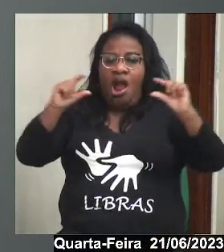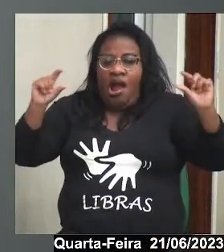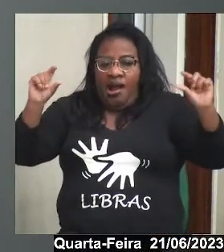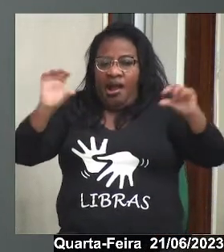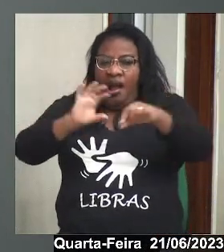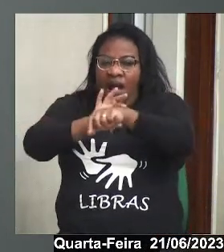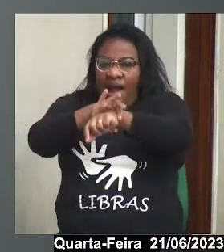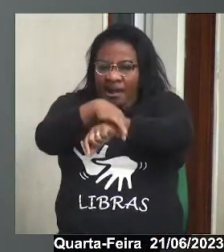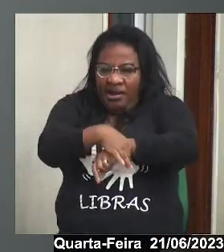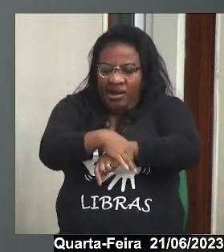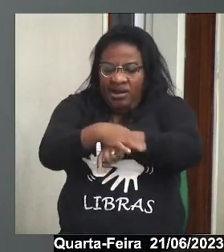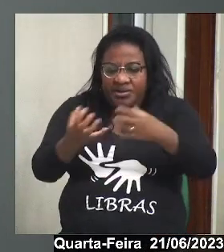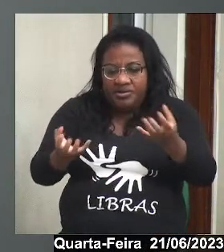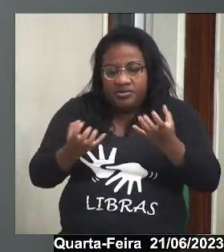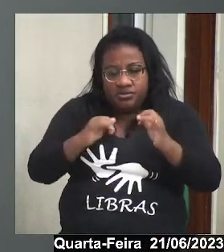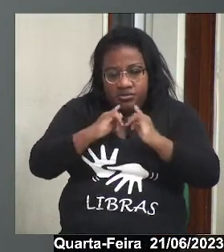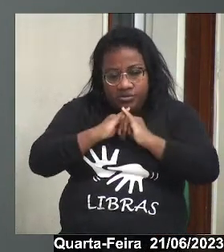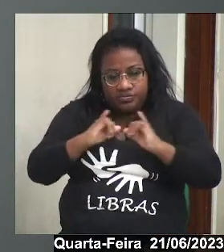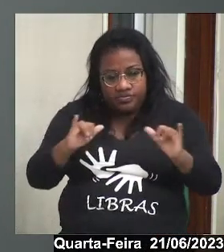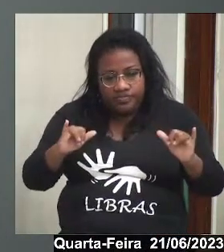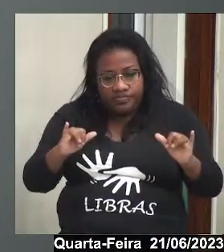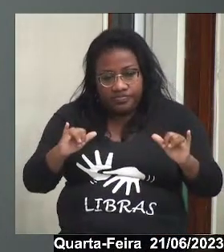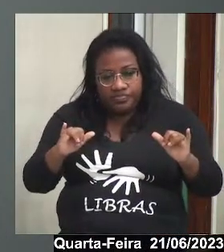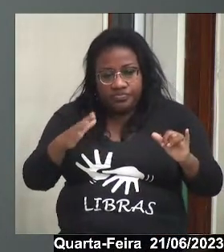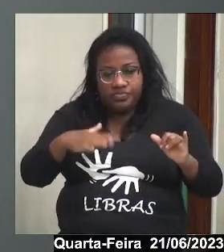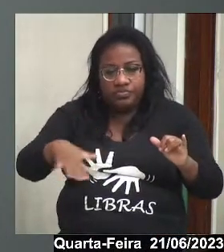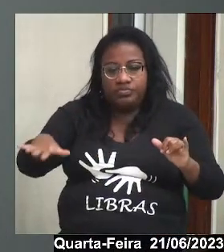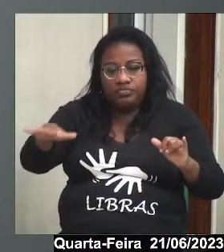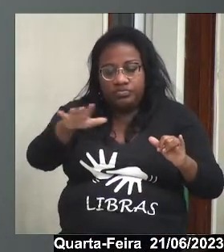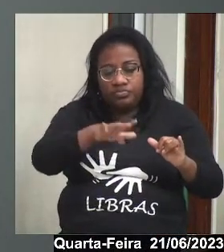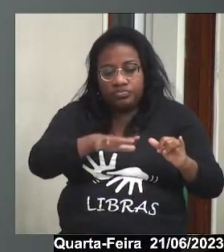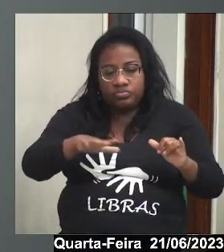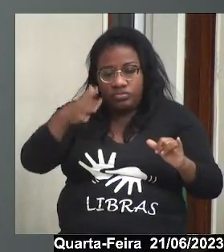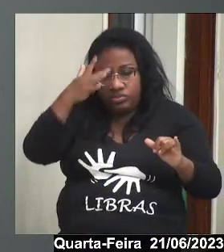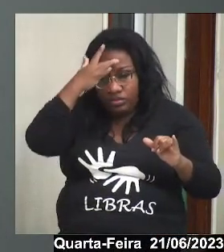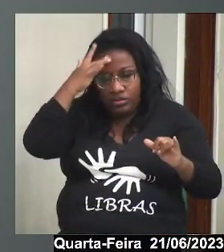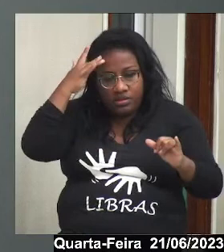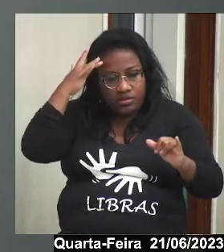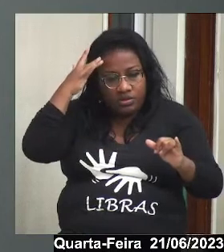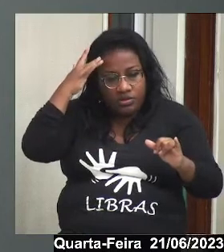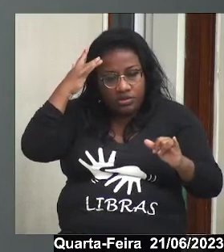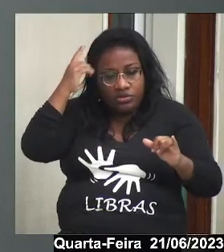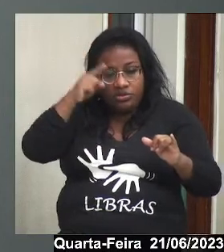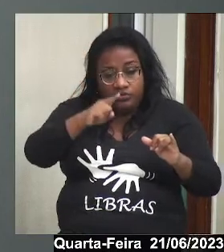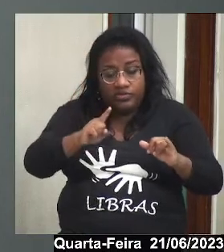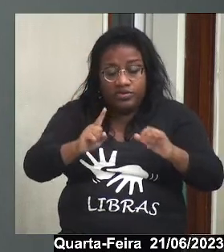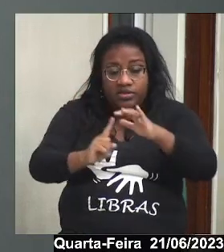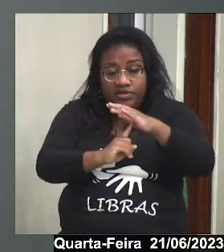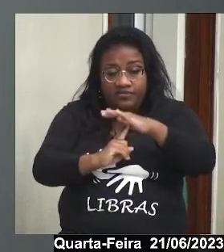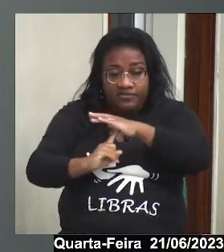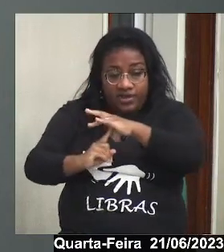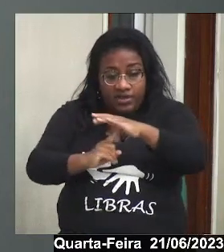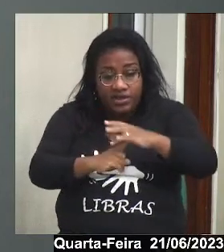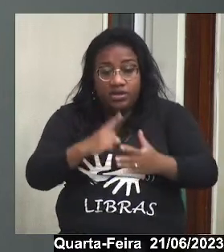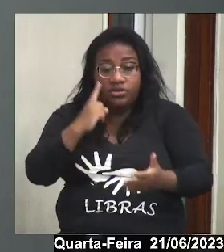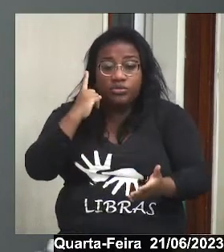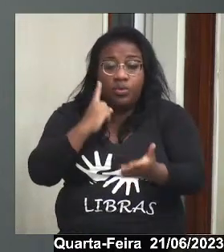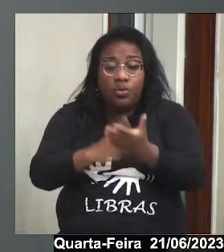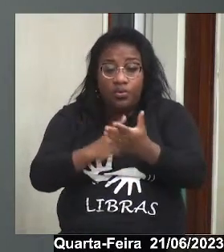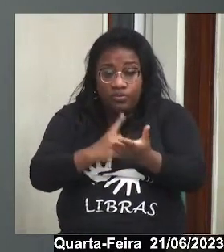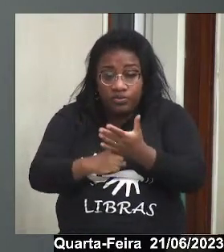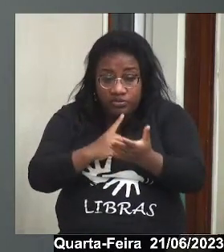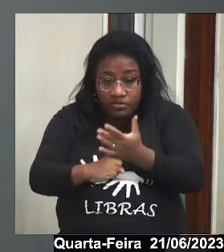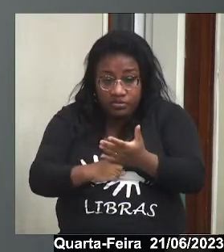de segurança de lado, eu quero reforçar mais uma vez a todos os expositores o meu compromisso com cada um de vocês, tá?